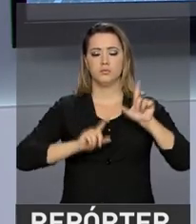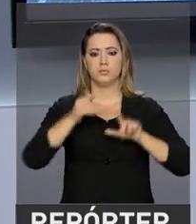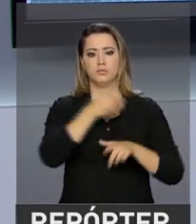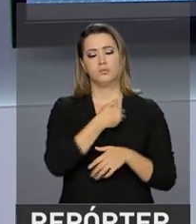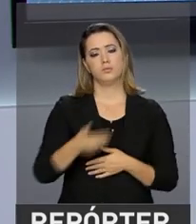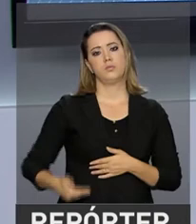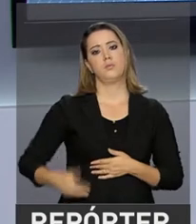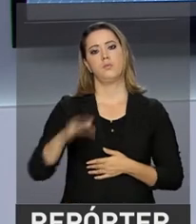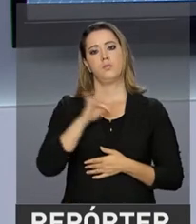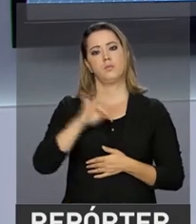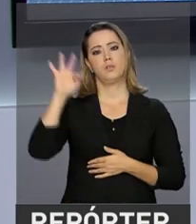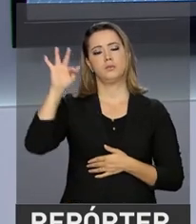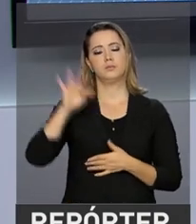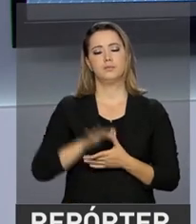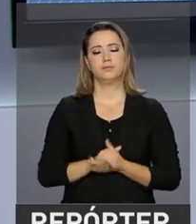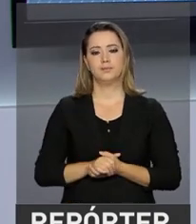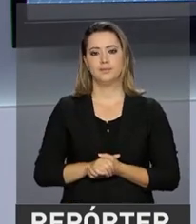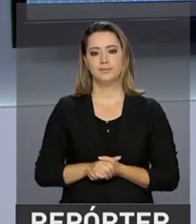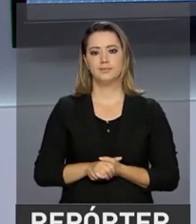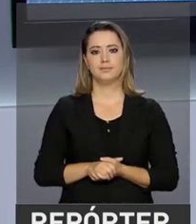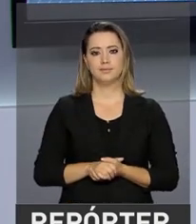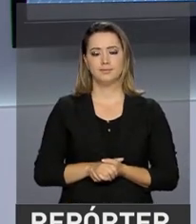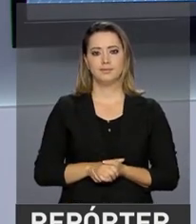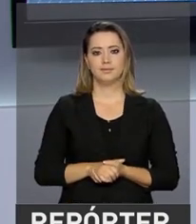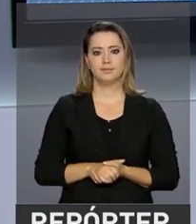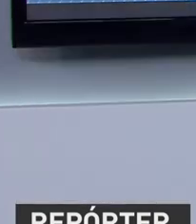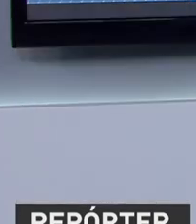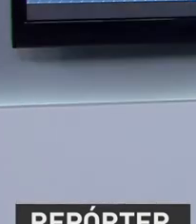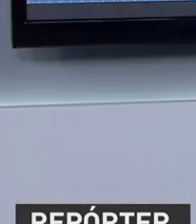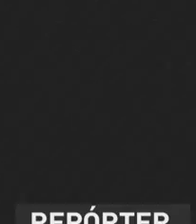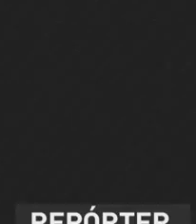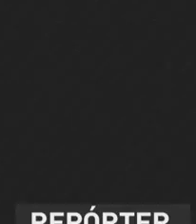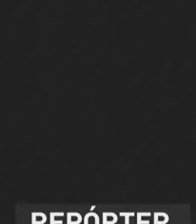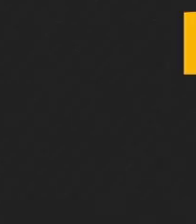continue com a gente aqui na nbr a tv do governo federal